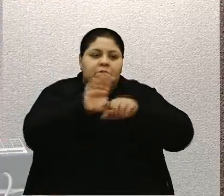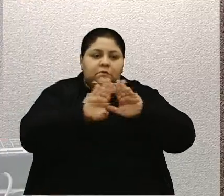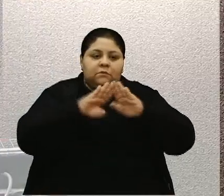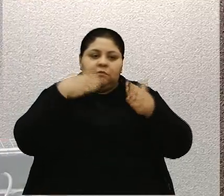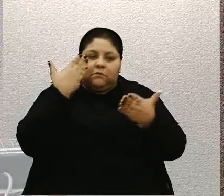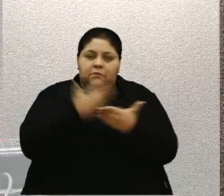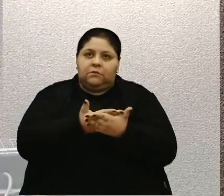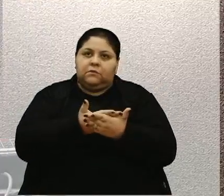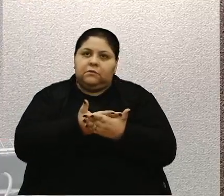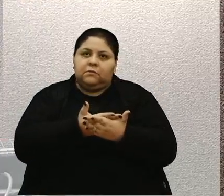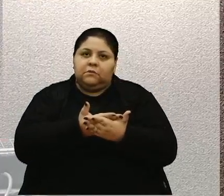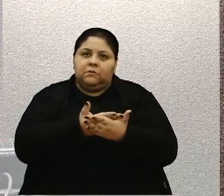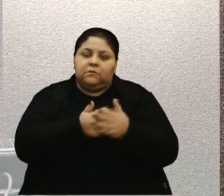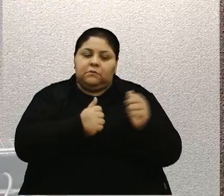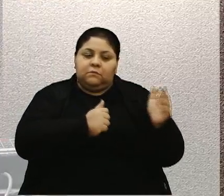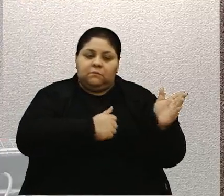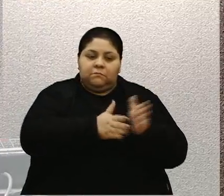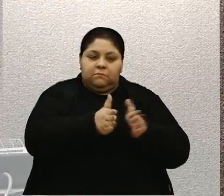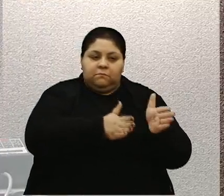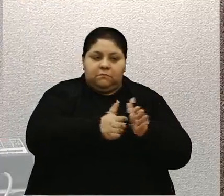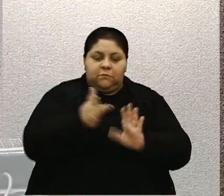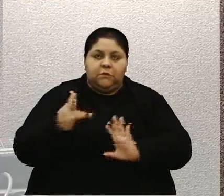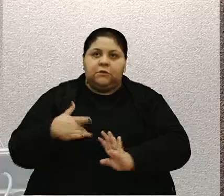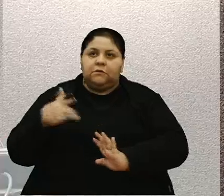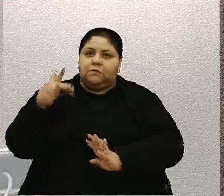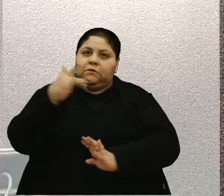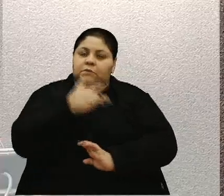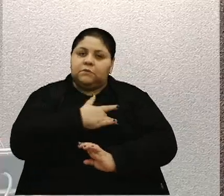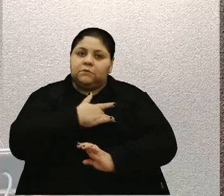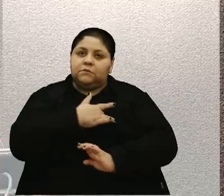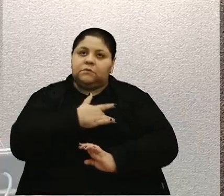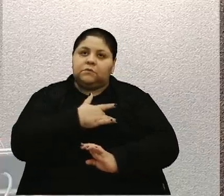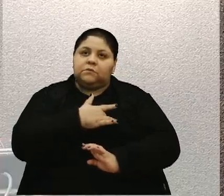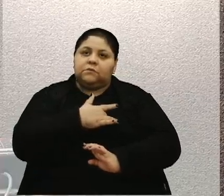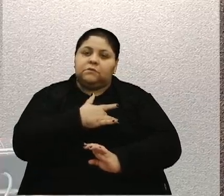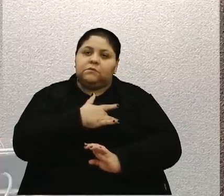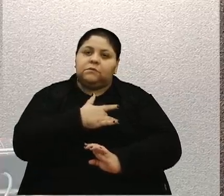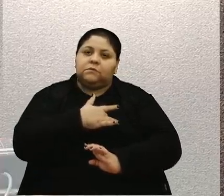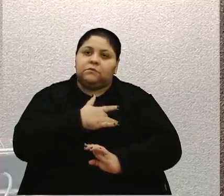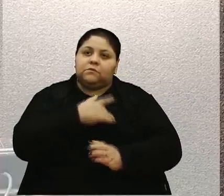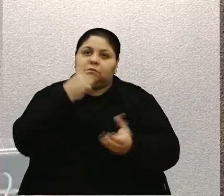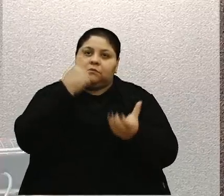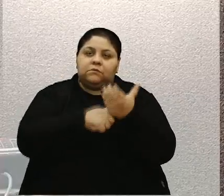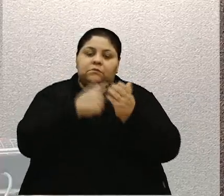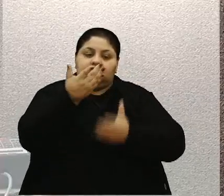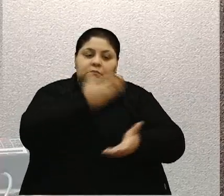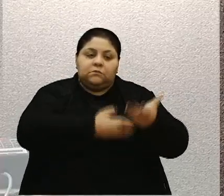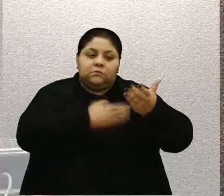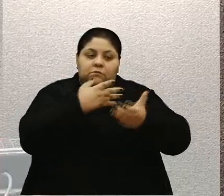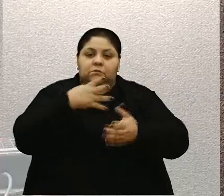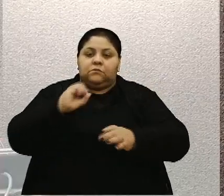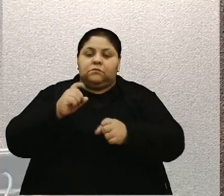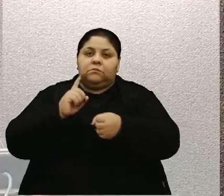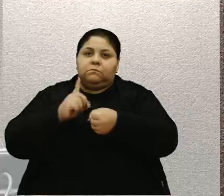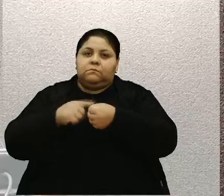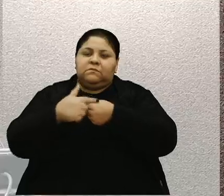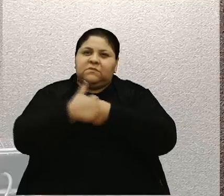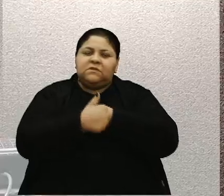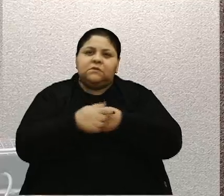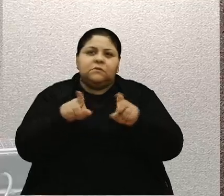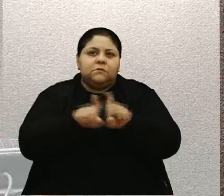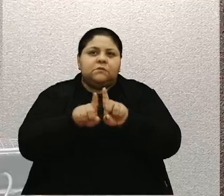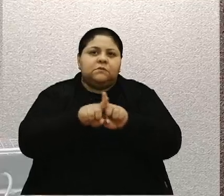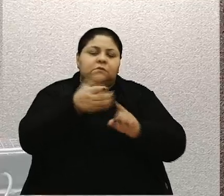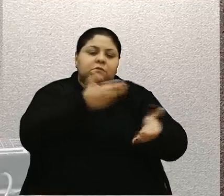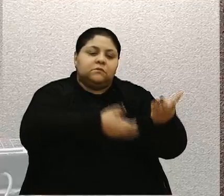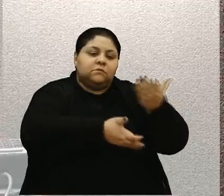enfim, no acesso à saúde, e ainda mais com o compromisso de atender 48 municípios e também atender